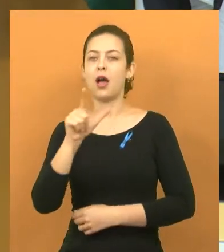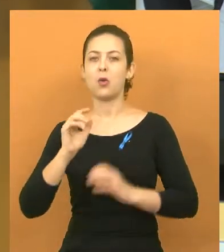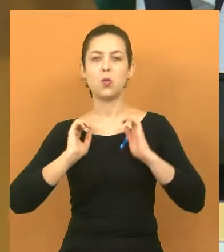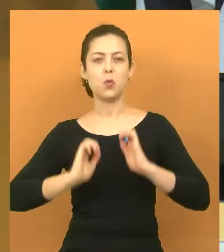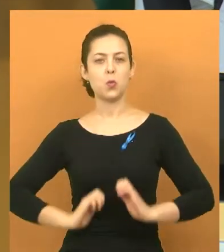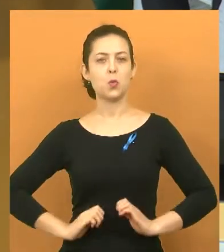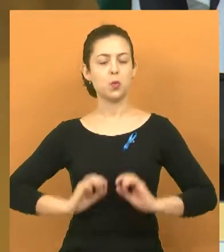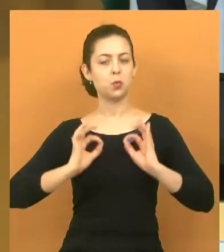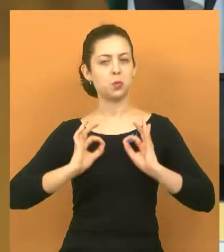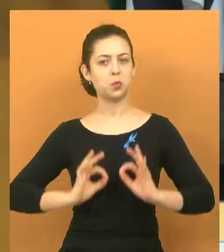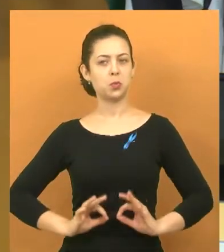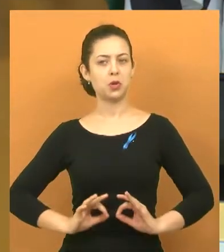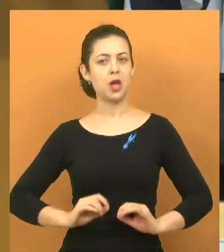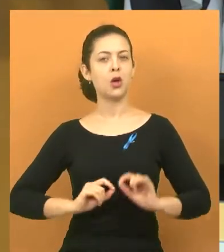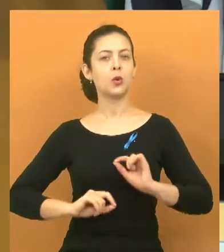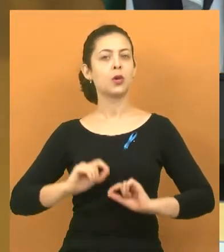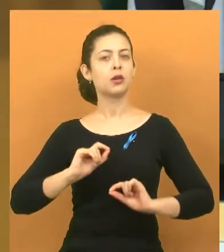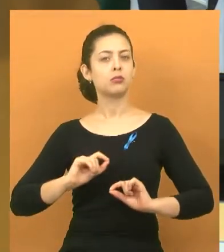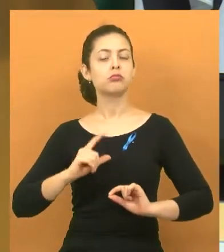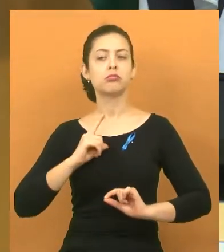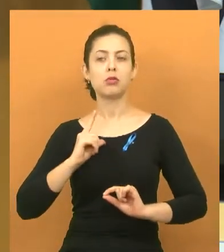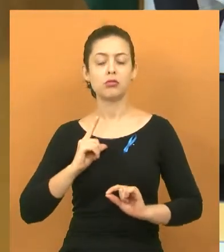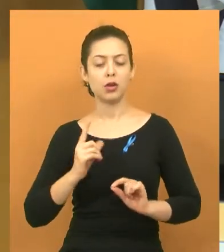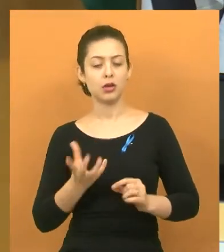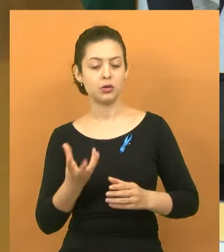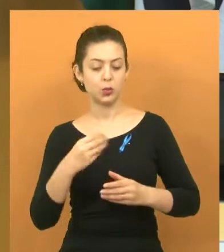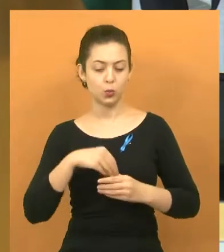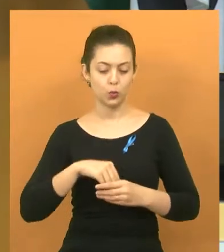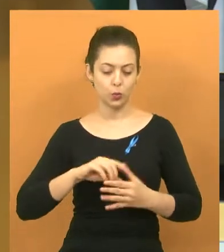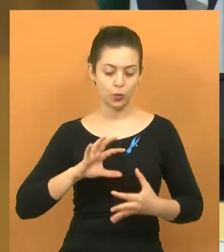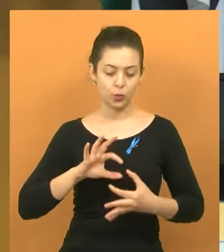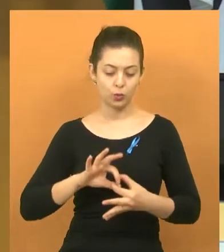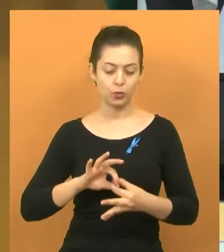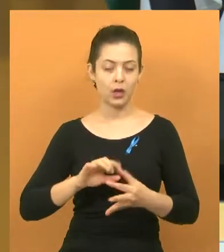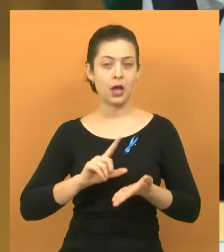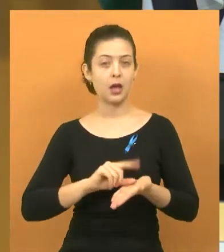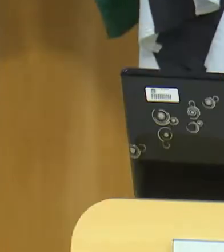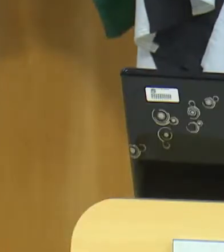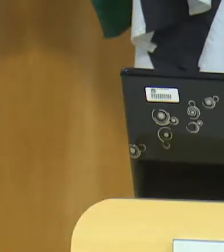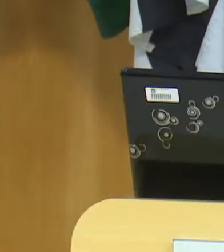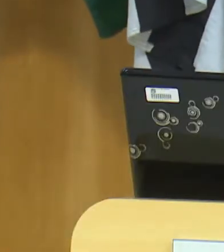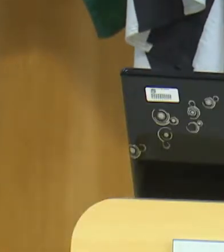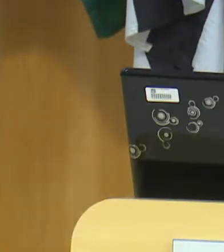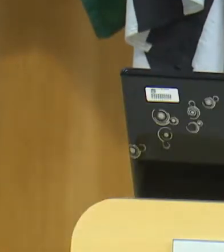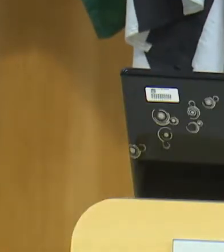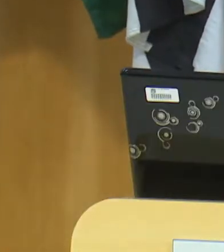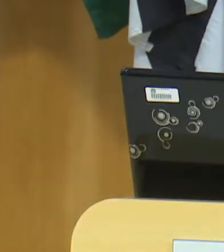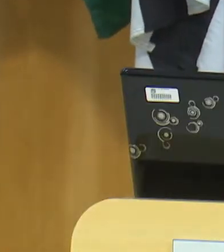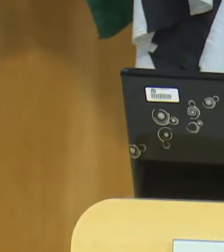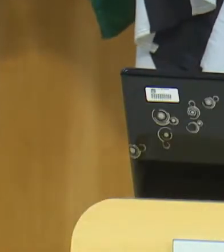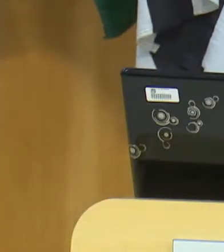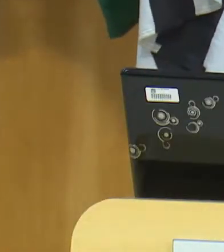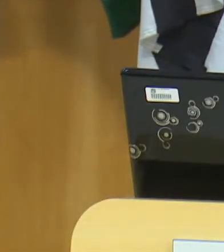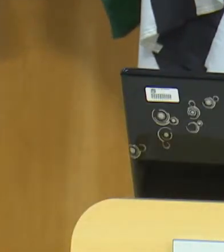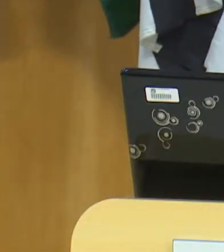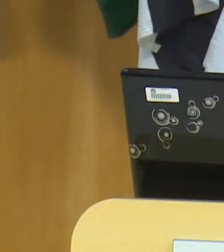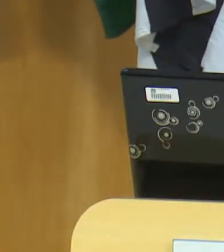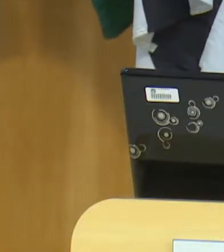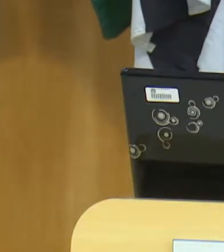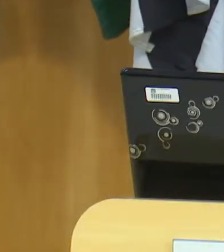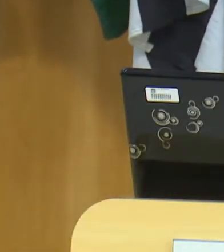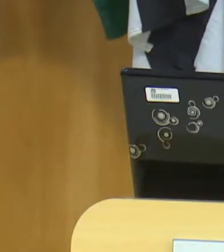da moralidade, ela está, sim, inserida num artigo da Constituição. O